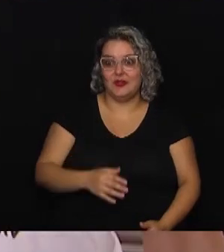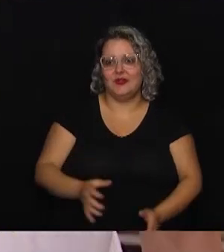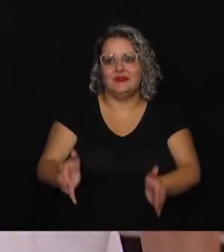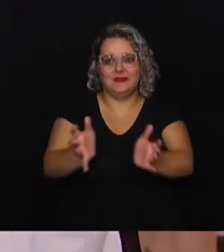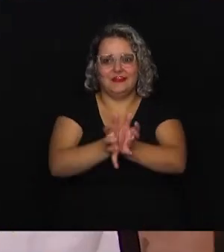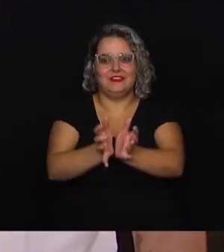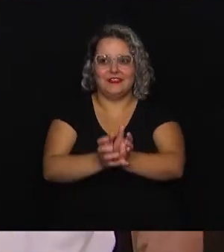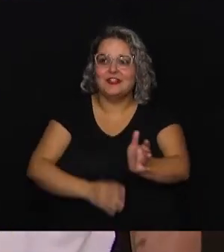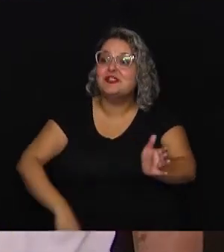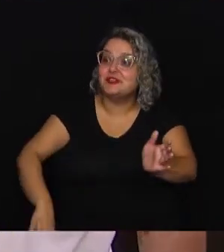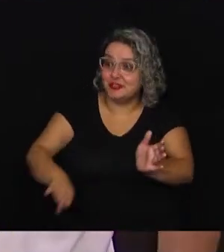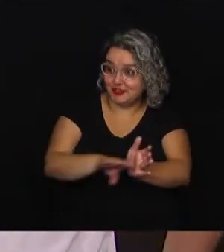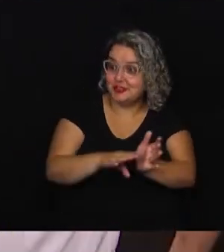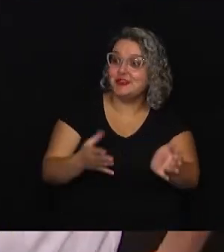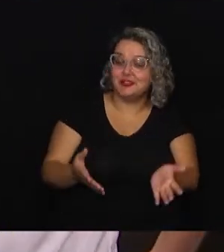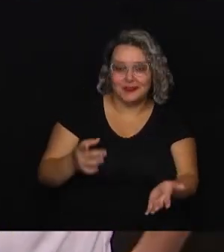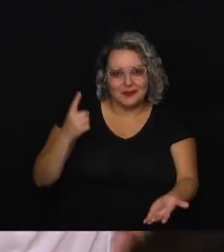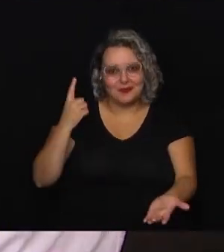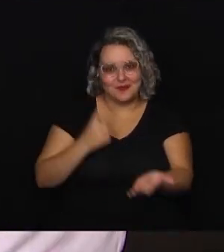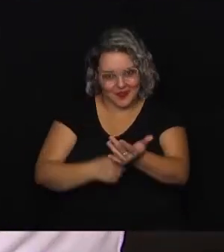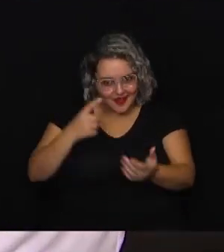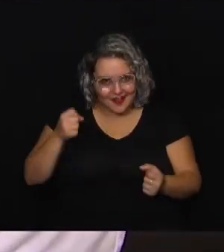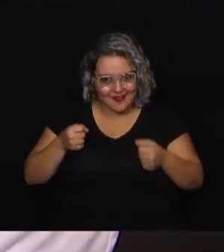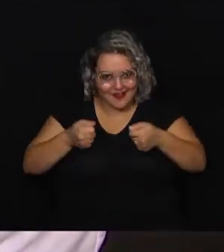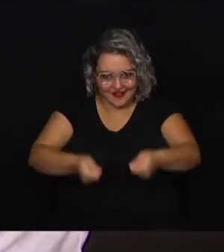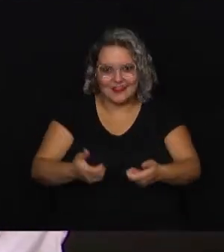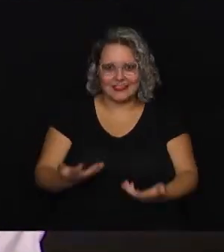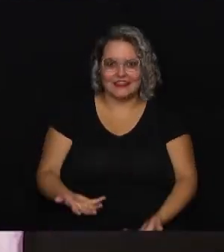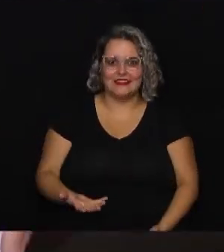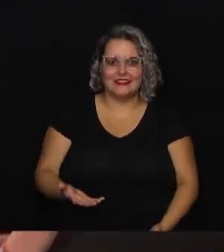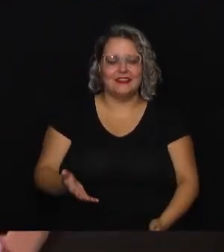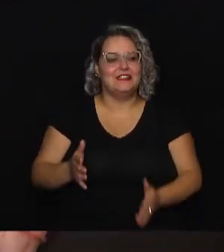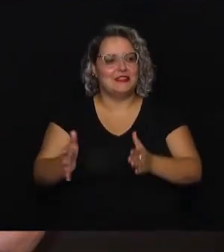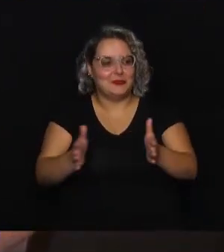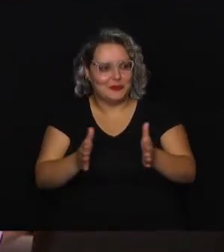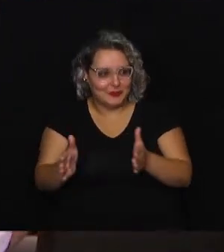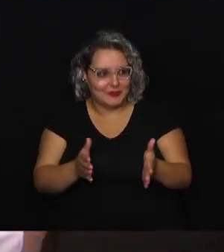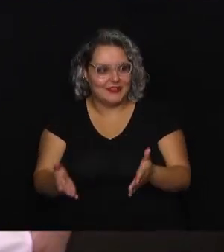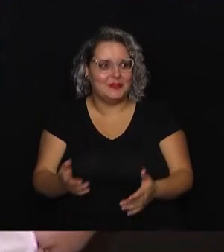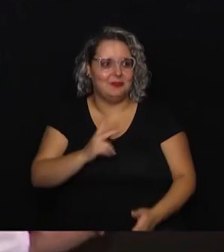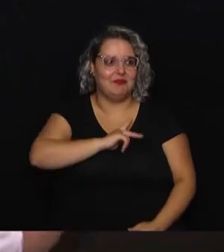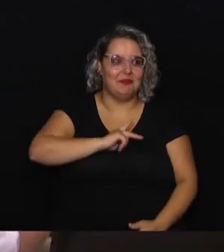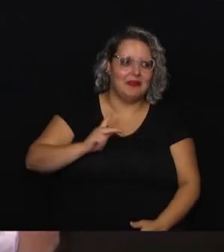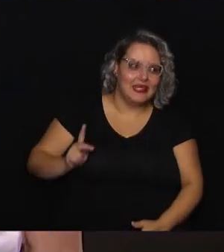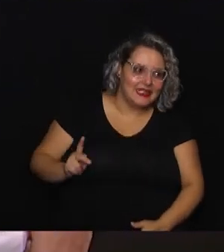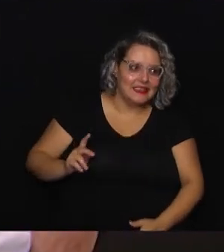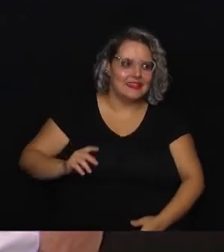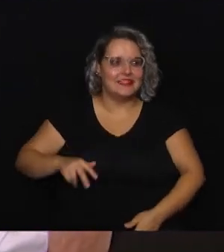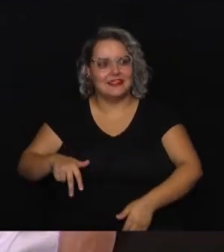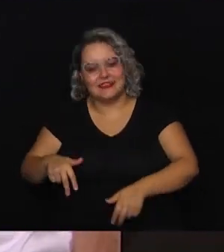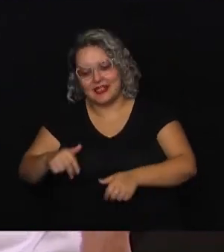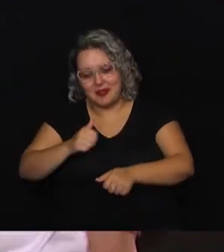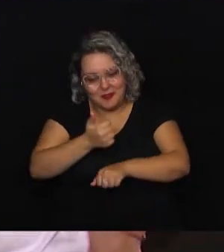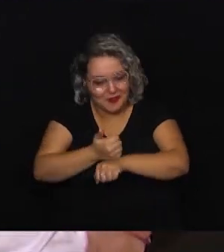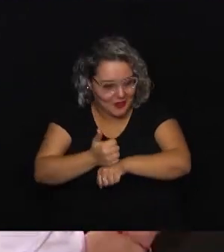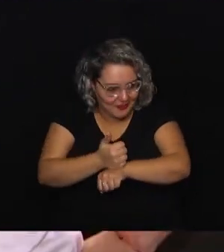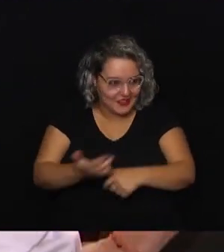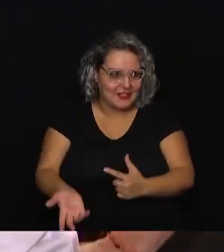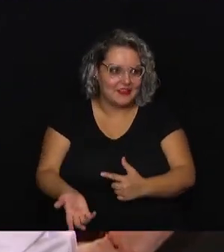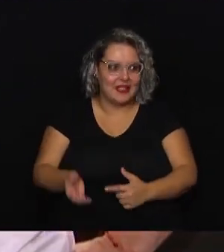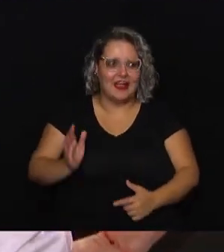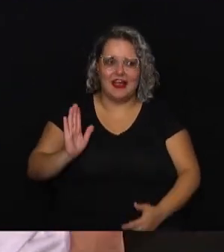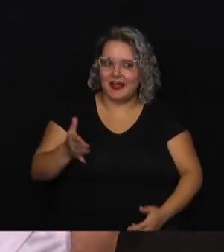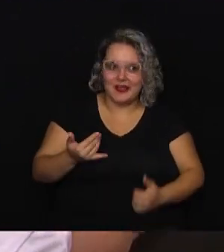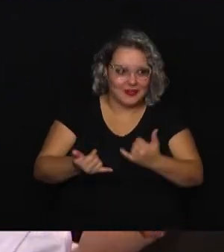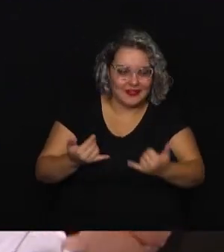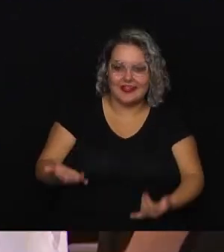para marcar de verdade. Bom, teve um tempo aí que você conciliou, não é? Presidente, jogadora, agora só brincando.